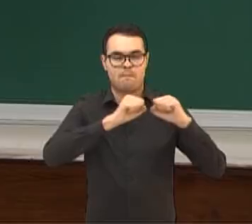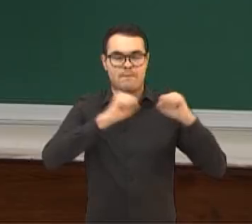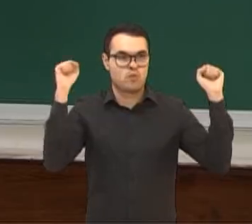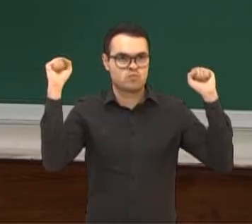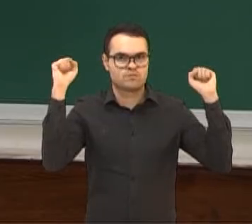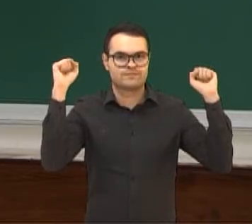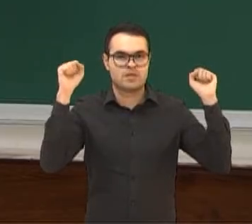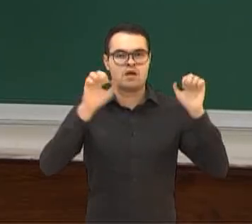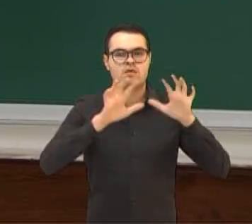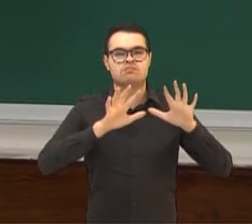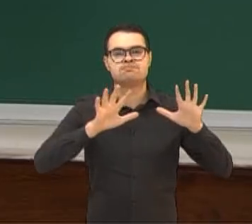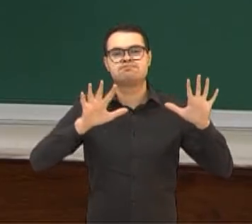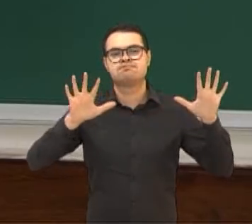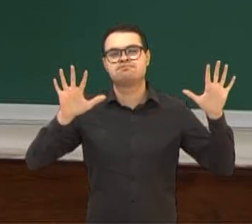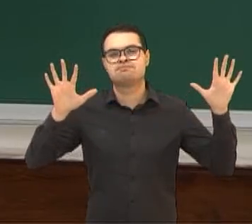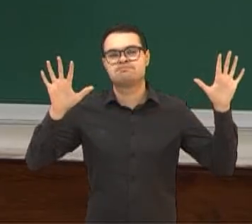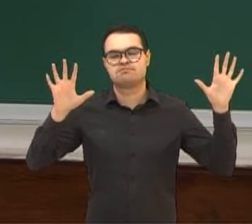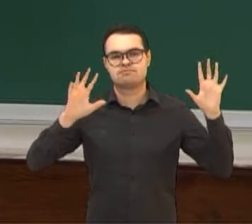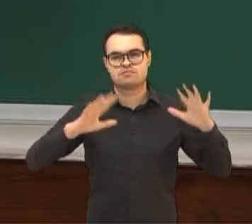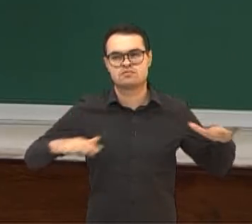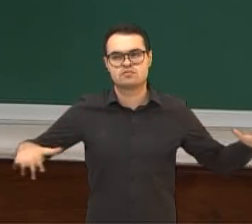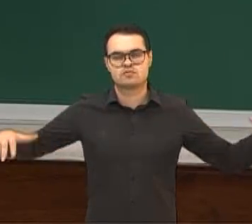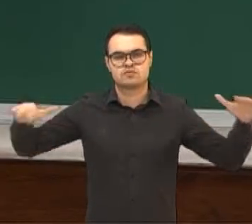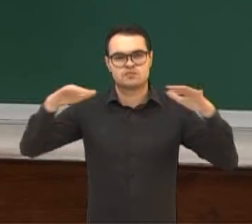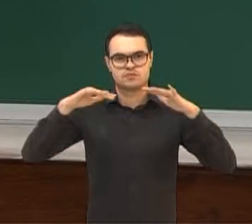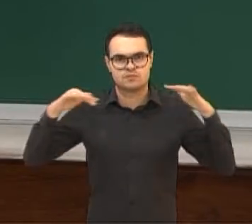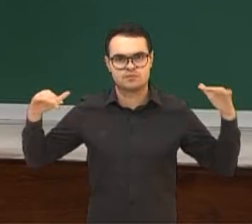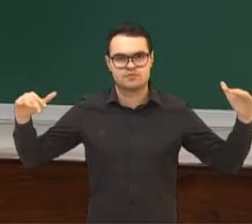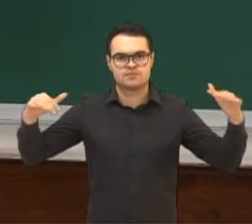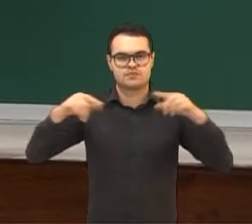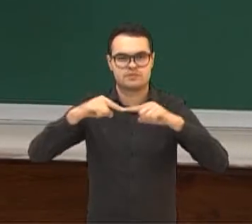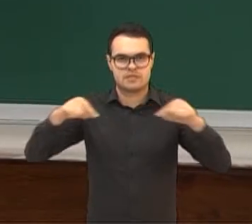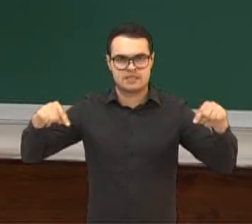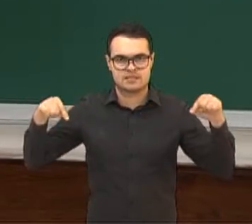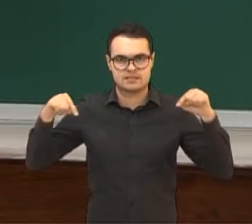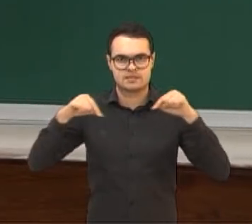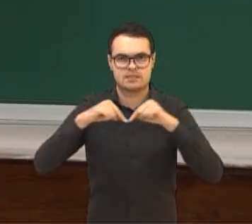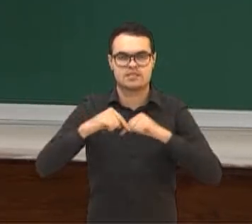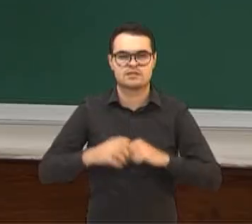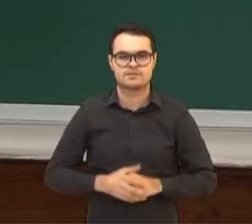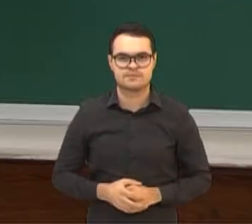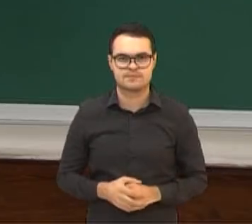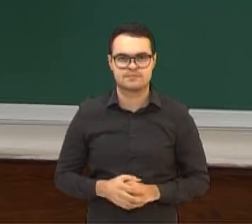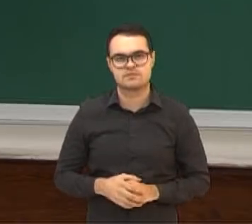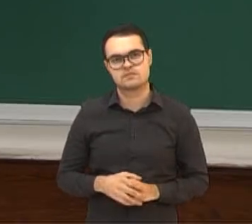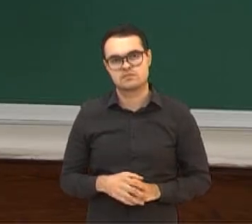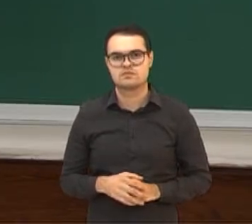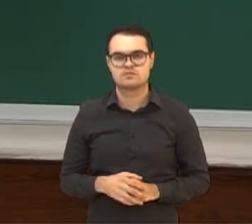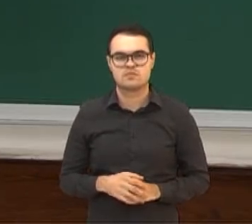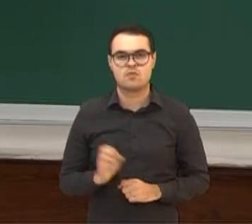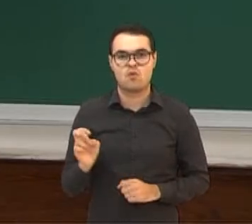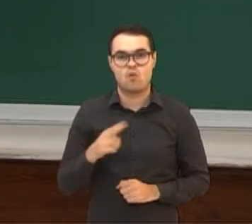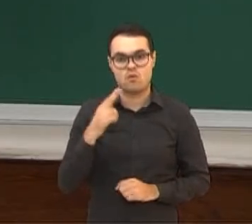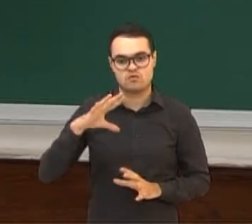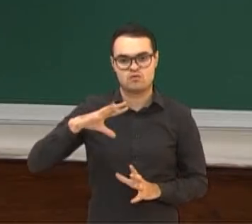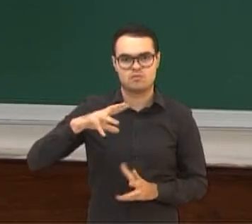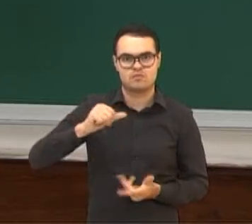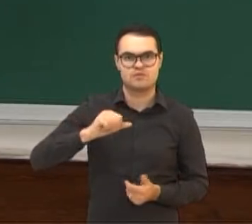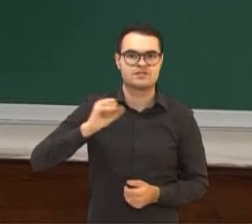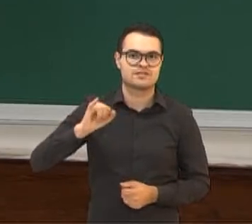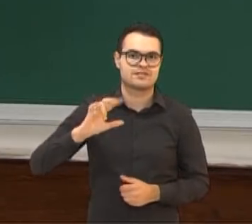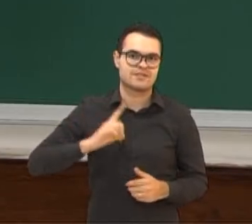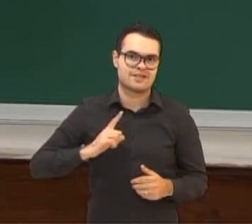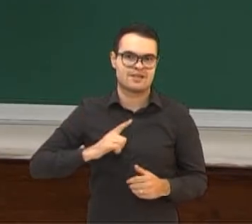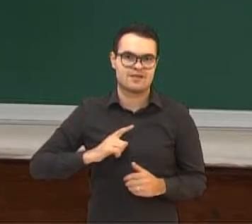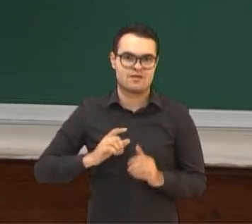estoura, esse gás que está lá dentro ele vai ocupar todo o espaço da sala onde você está com aquele balão, ou do mundo todo, se você estiver